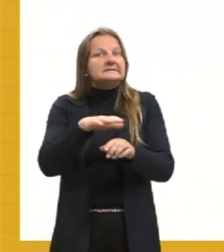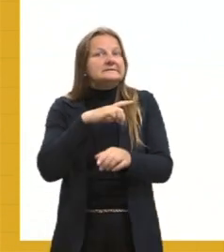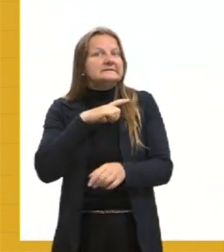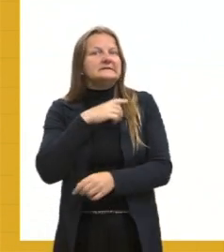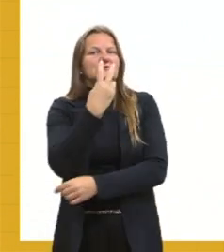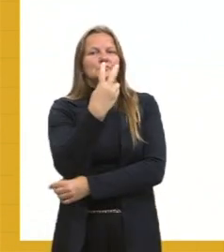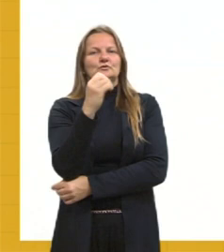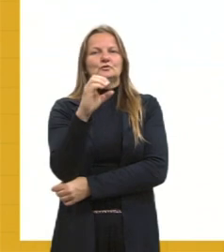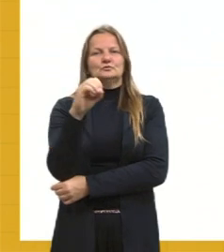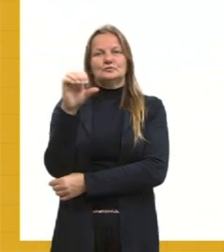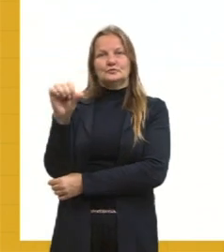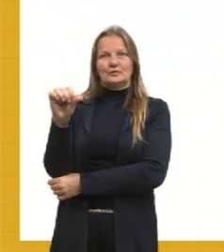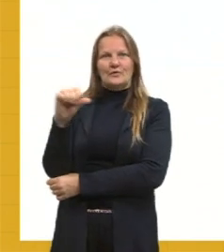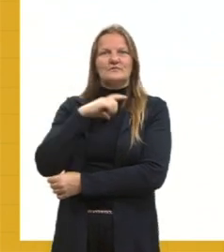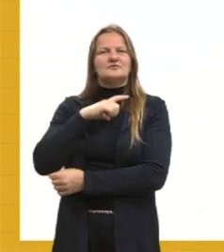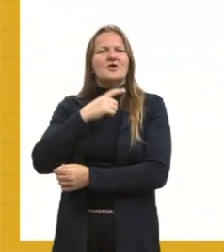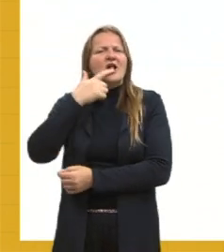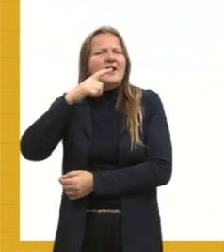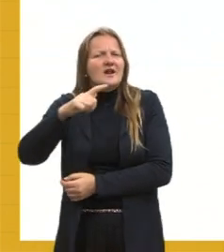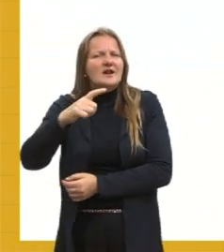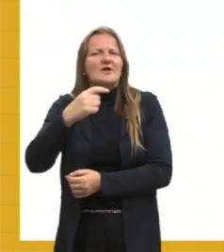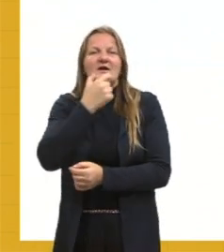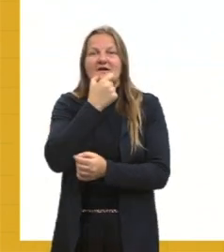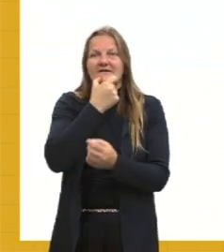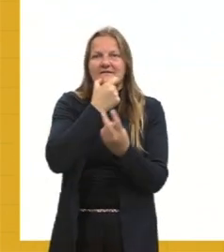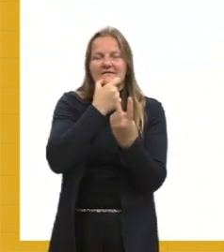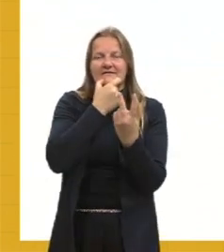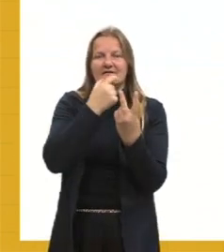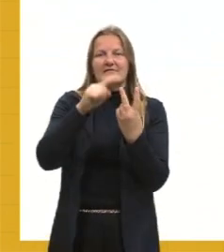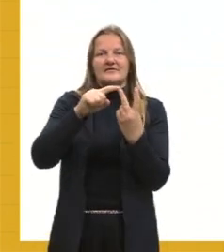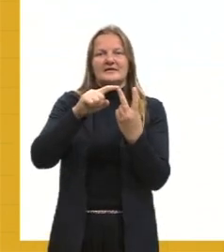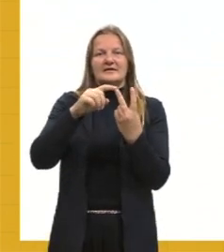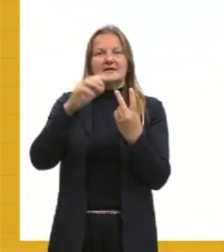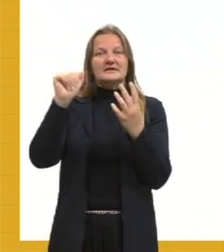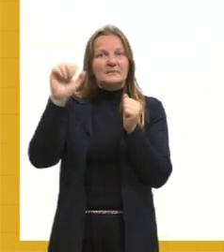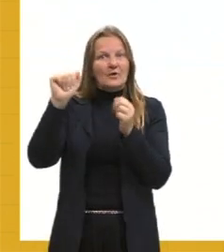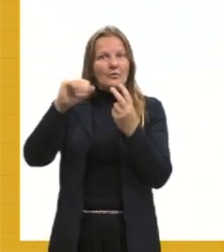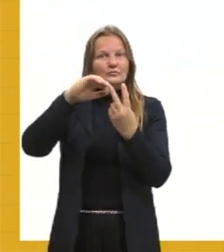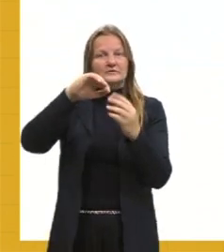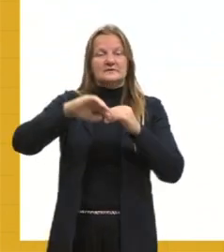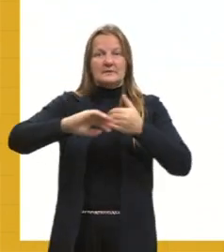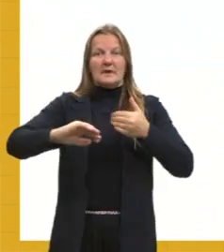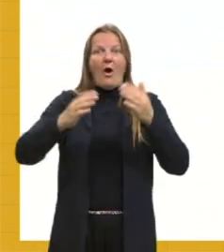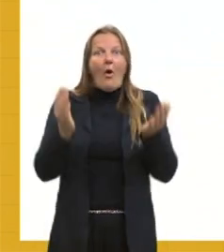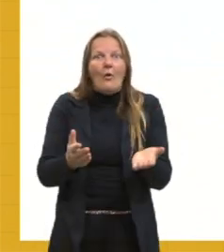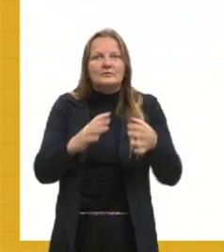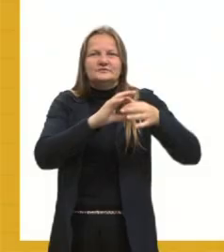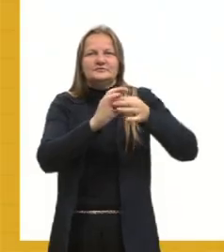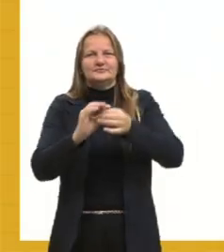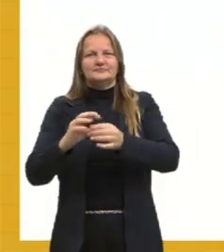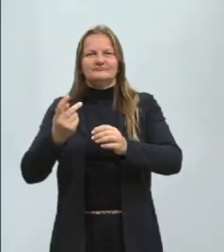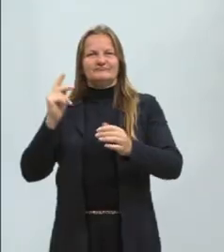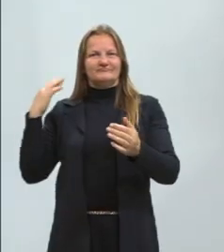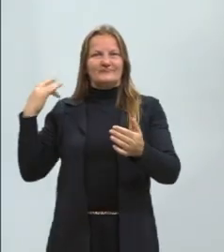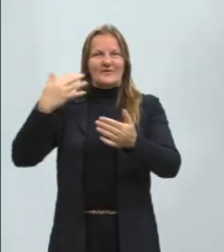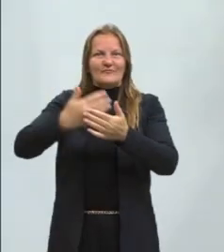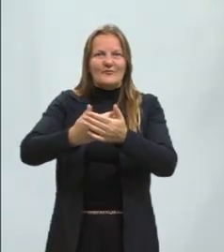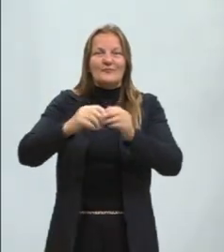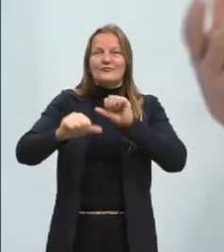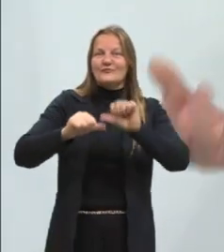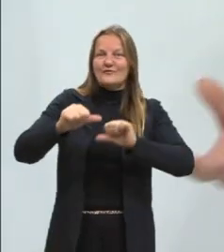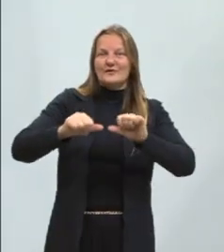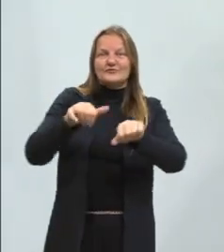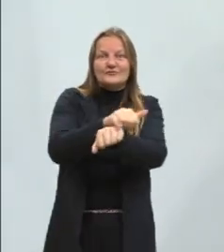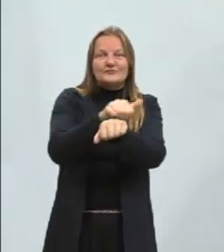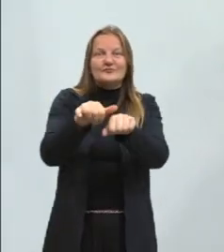existirem os componentes de língua inglesa e língua espanhola separados na prova do ENEM como a gente enxerga isso hoje eles já vão